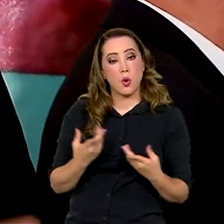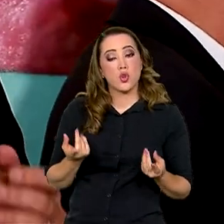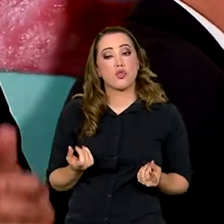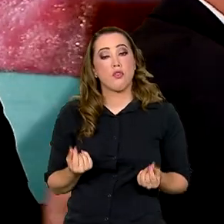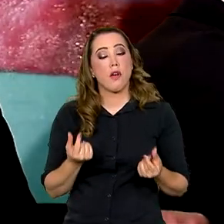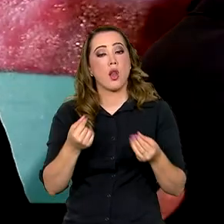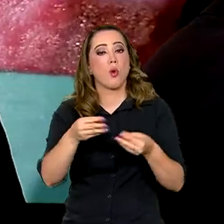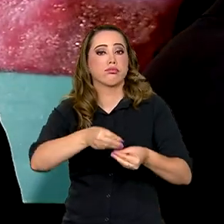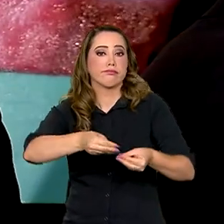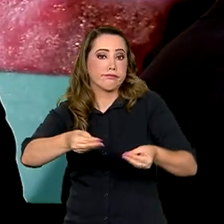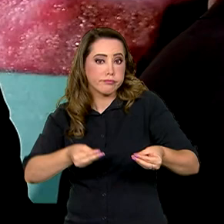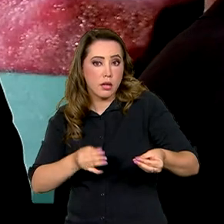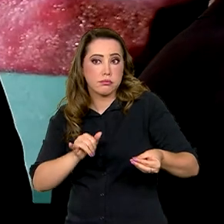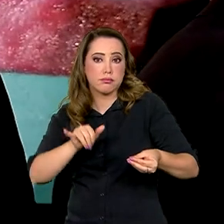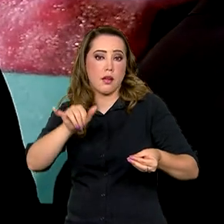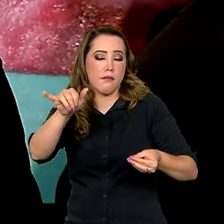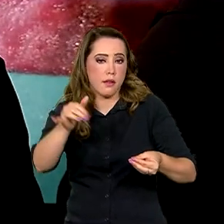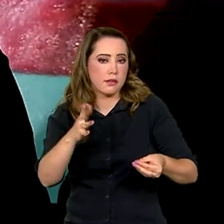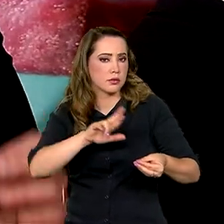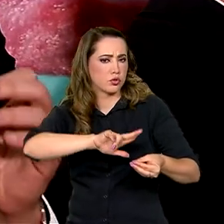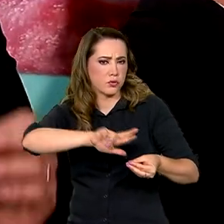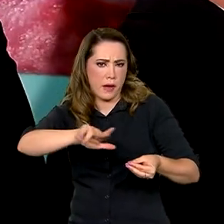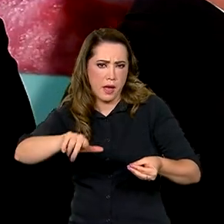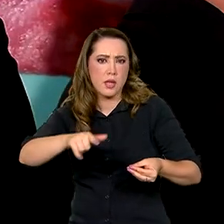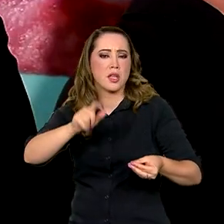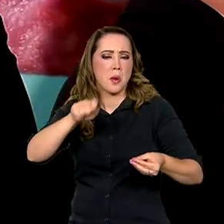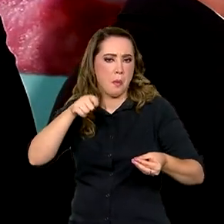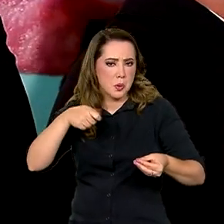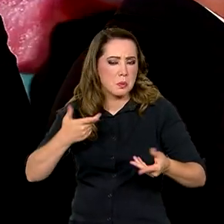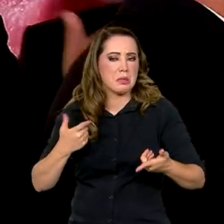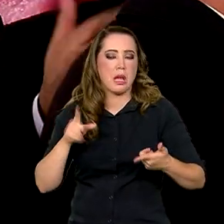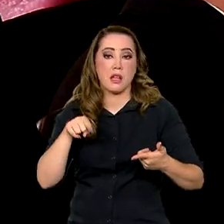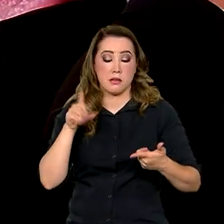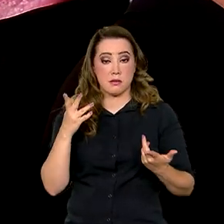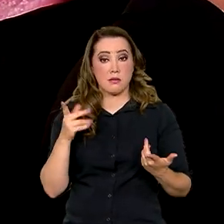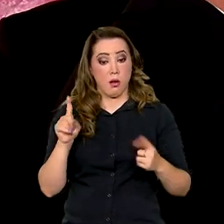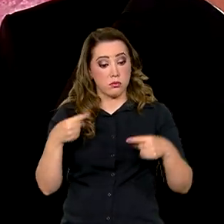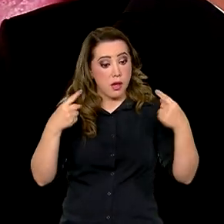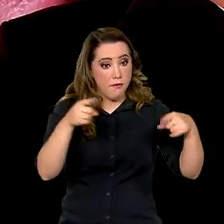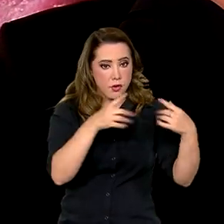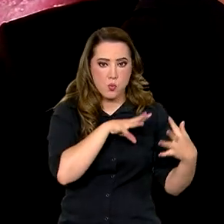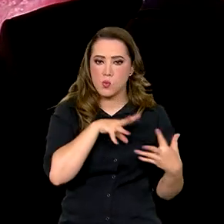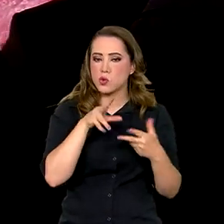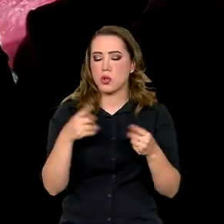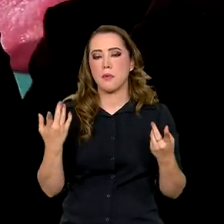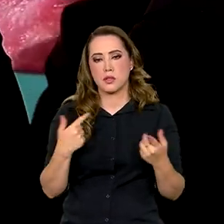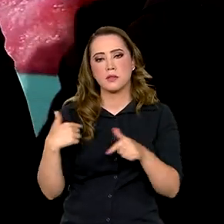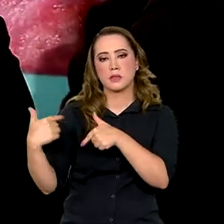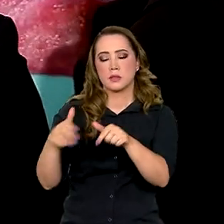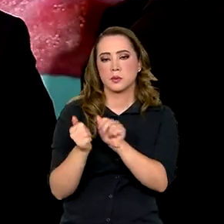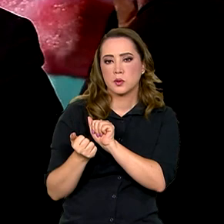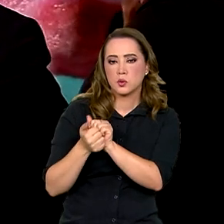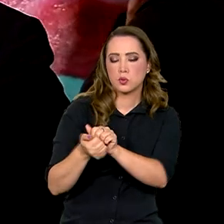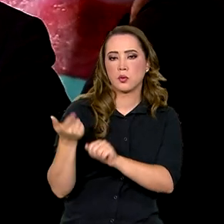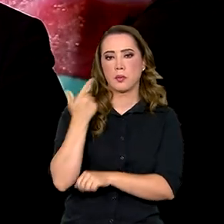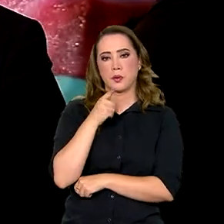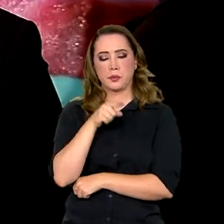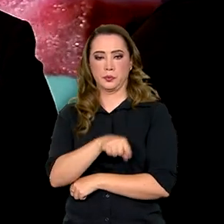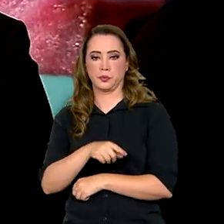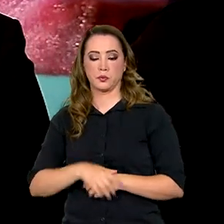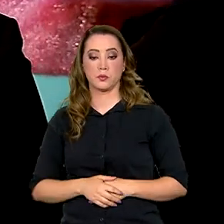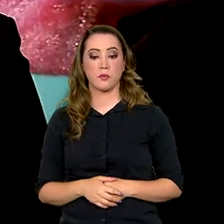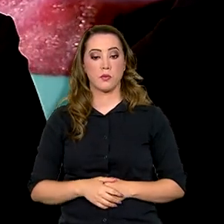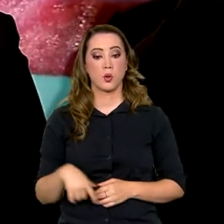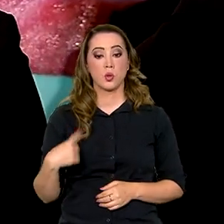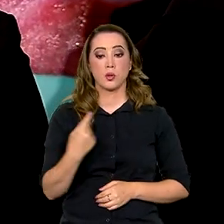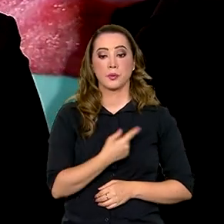passagens Mas vamos ter um desafio a trabalhar para buscar essa possibilidade nosso Ministro Márcio eu